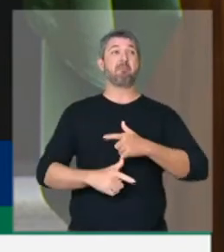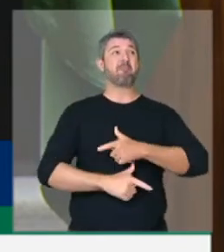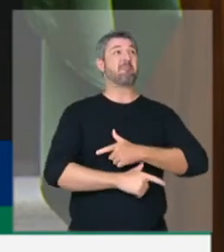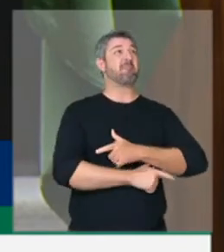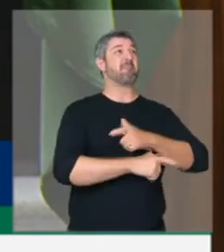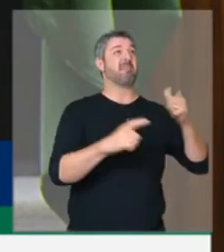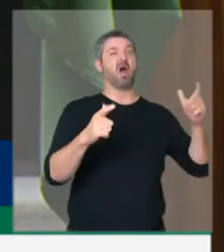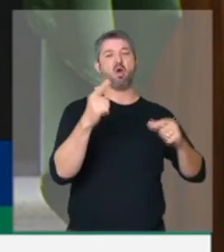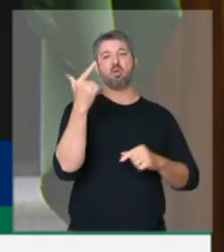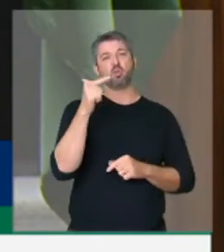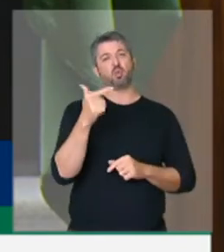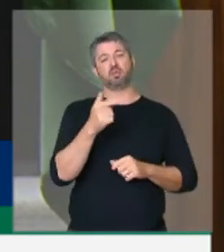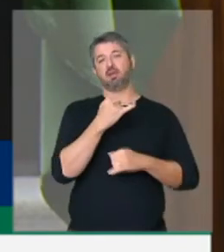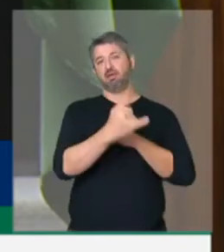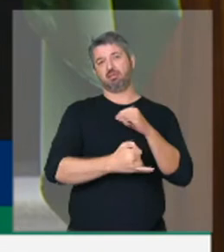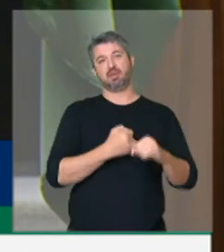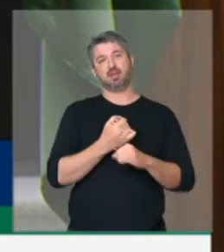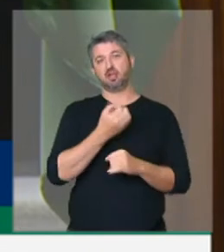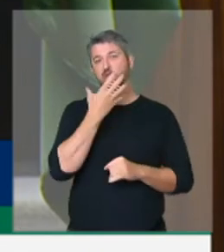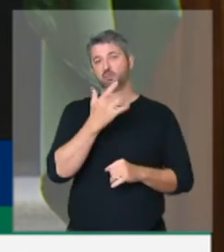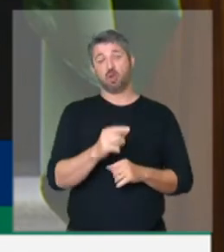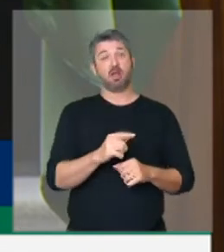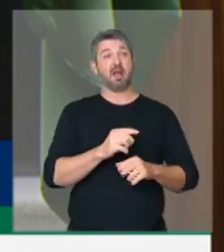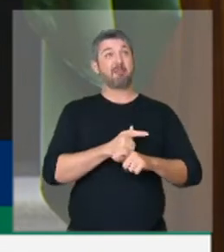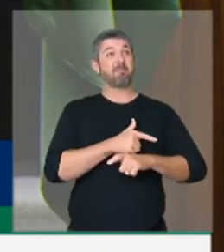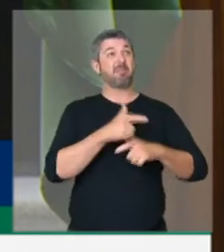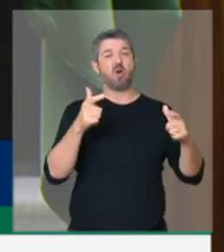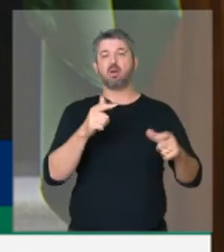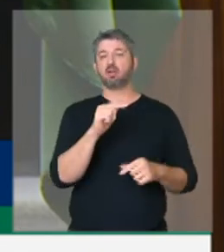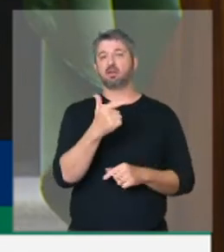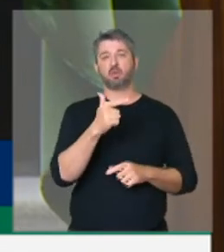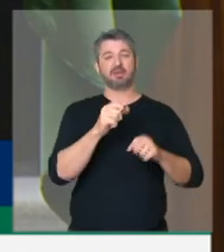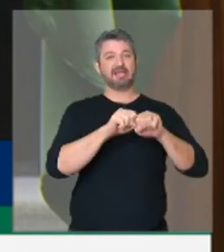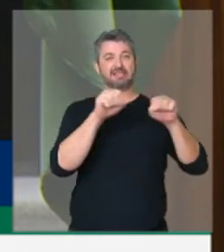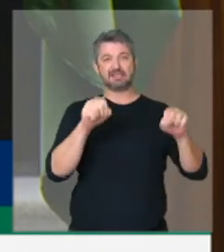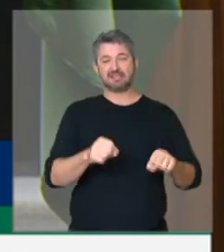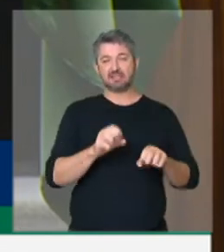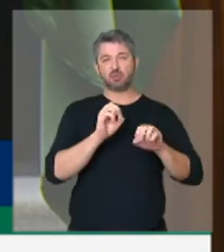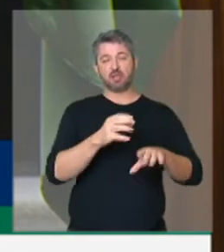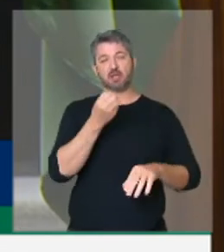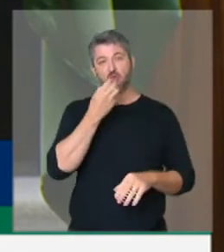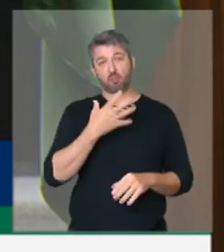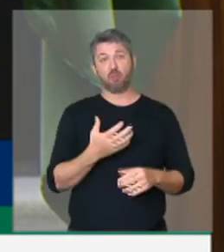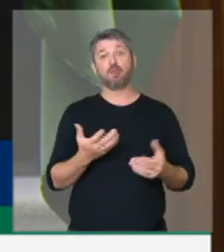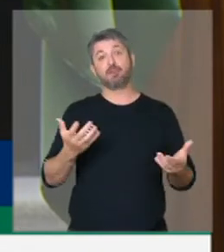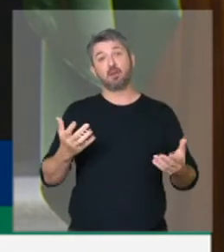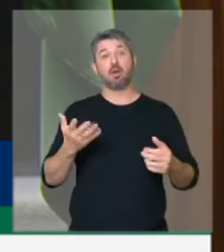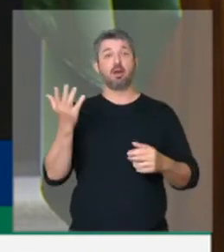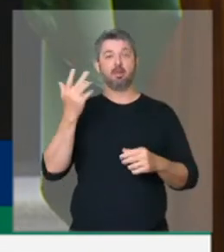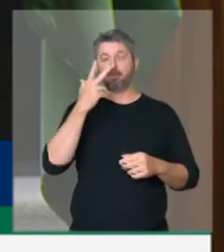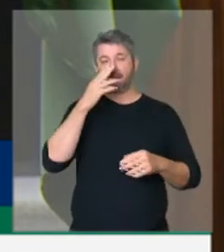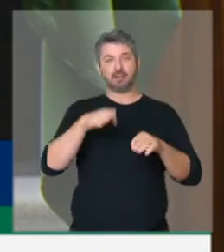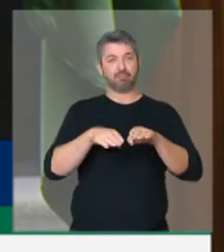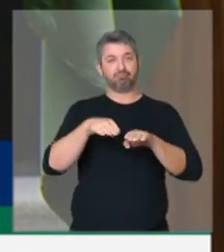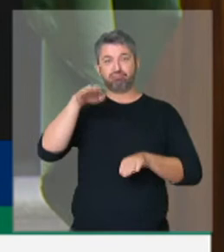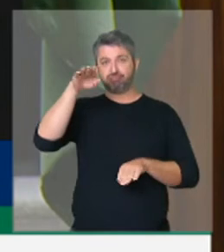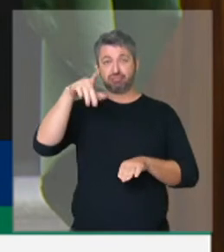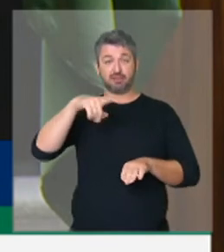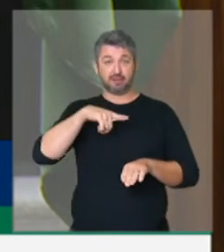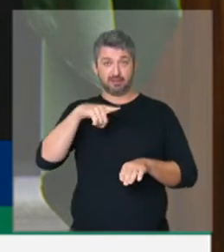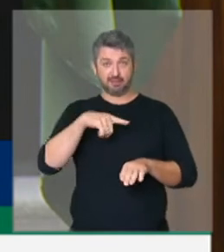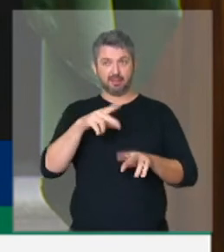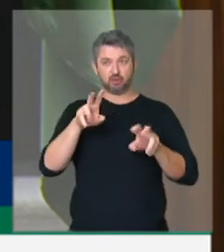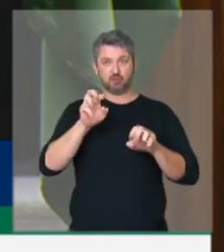tem acesso à internet, não tem acesso às plataformas educacionais, e o que já era distante, em termos